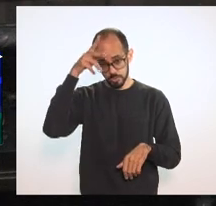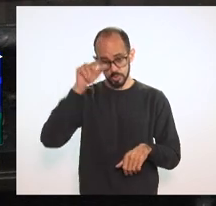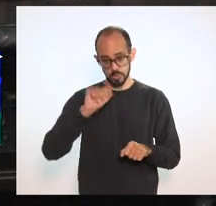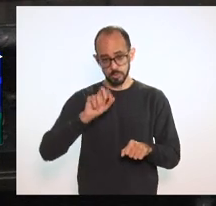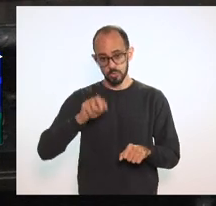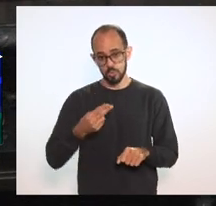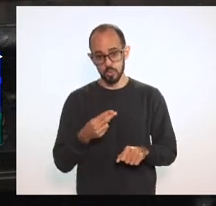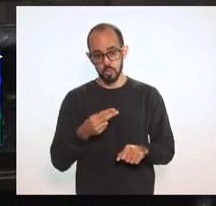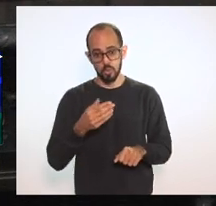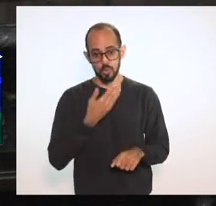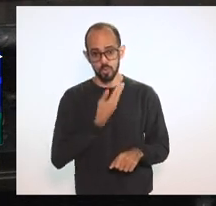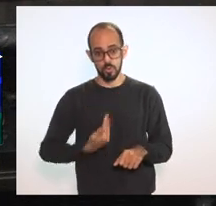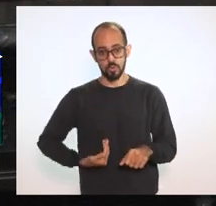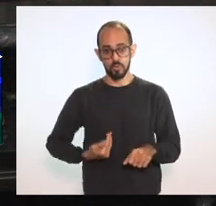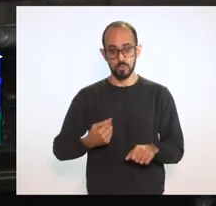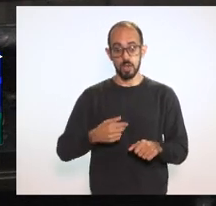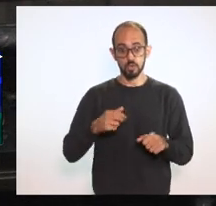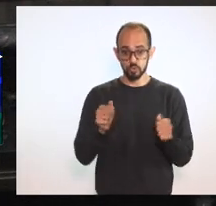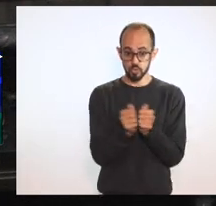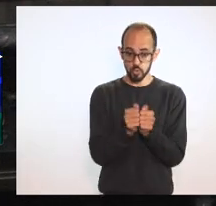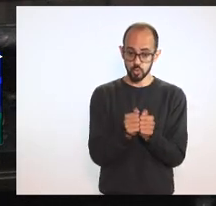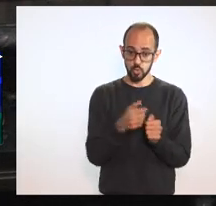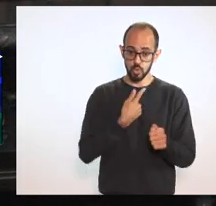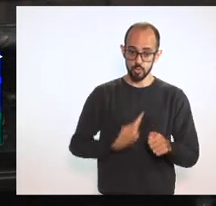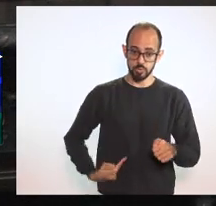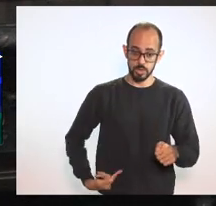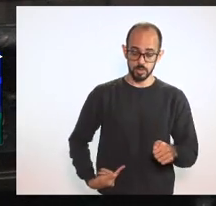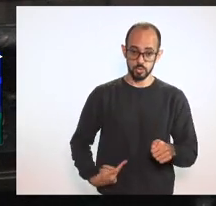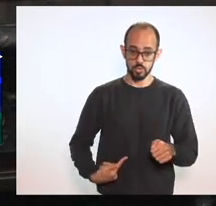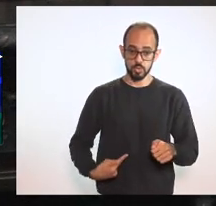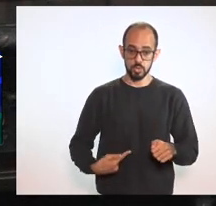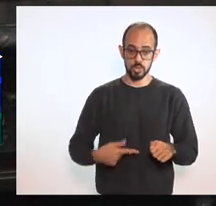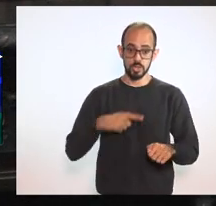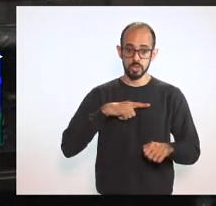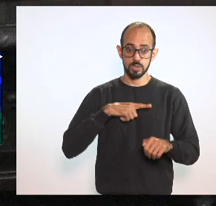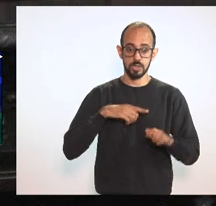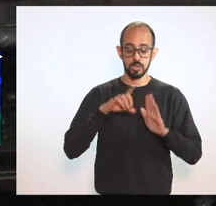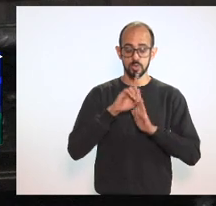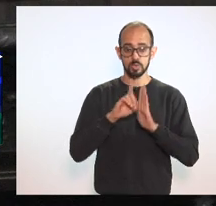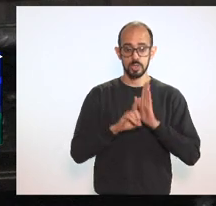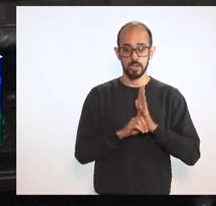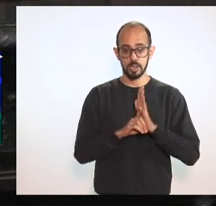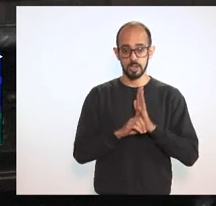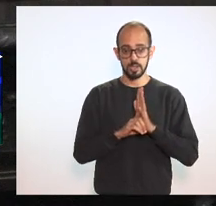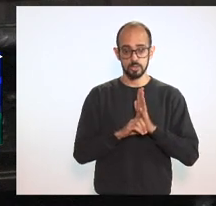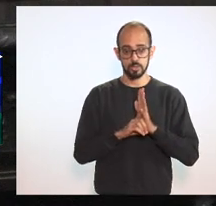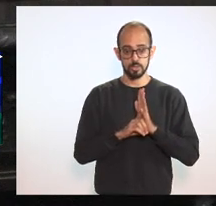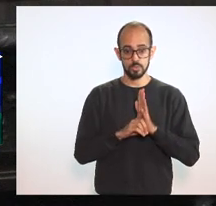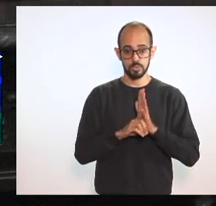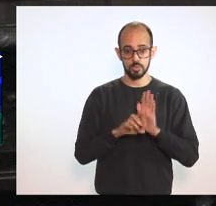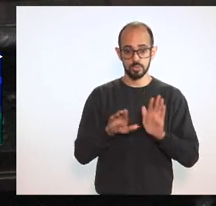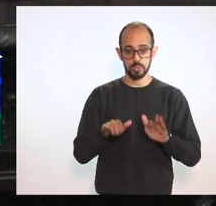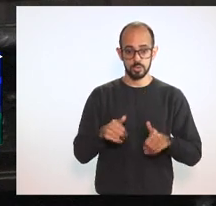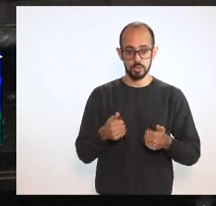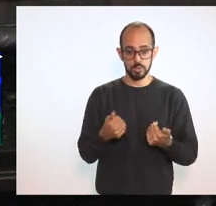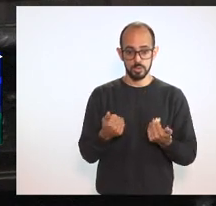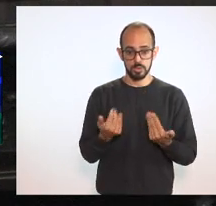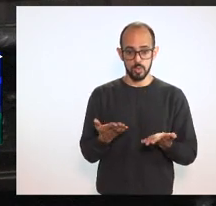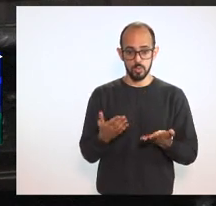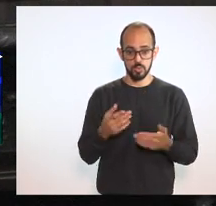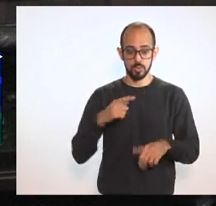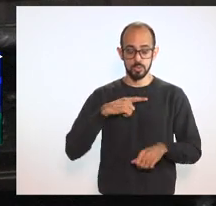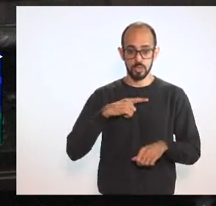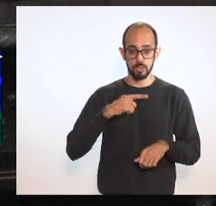e no próprio Governador que tem um decreto tratando disso que ele hoje prorrogou até o dia 26 o tanto essa é uma outra